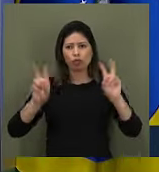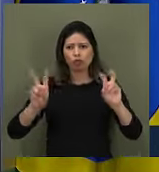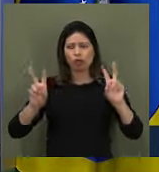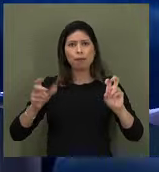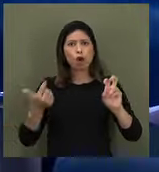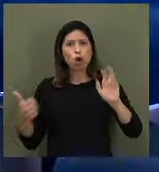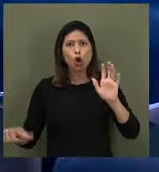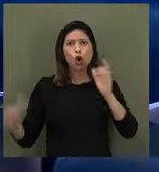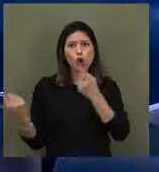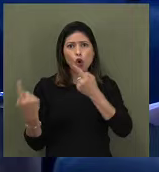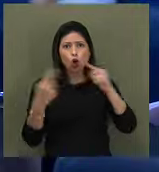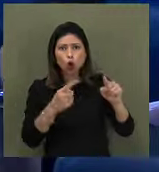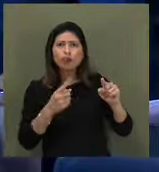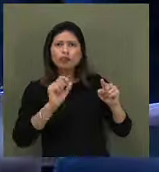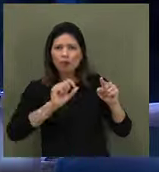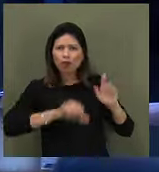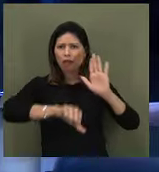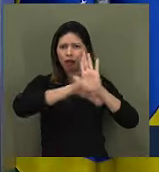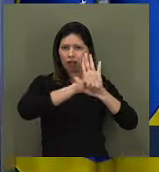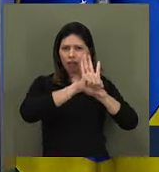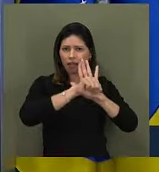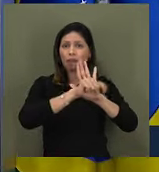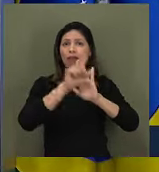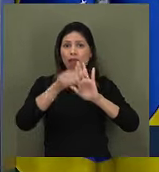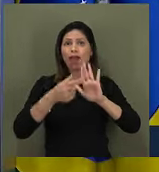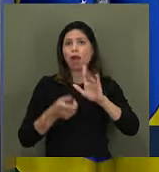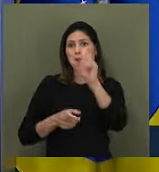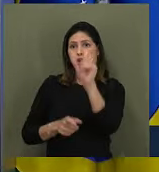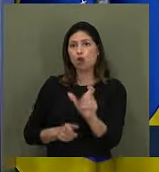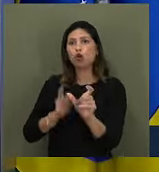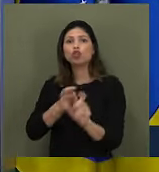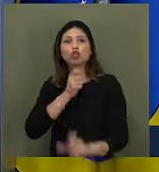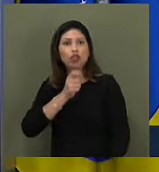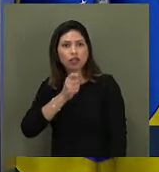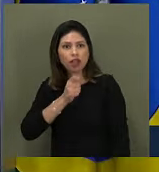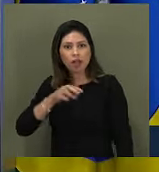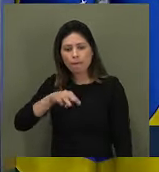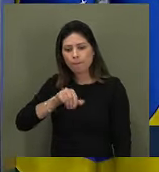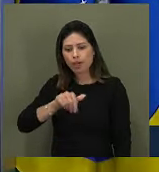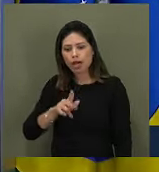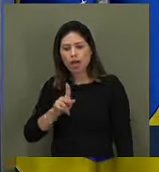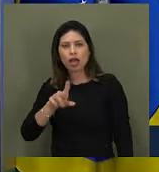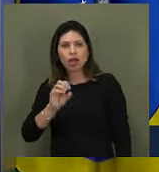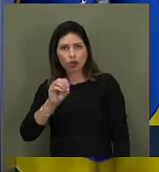gravíssimas denúncias feitas pelos jornalistas estrangeiros Michael schallenberger